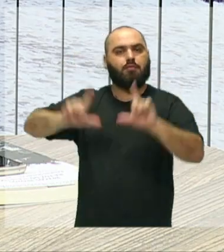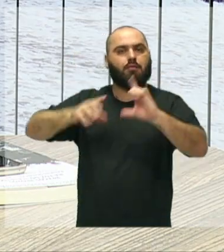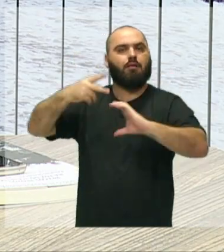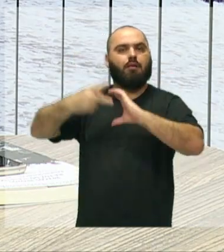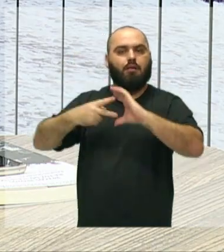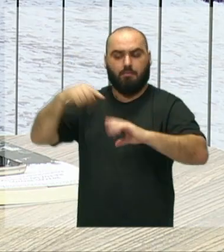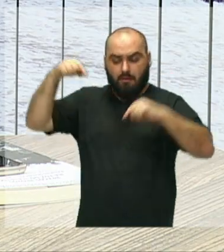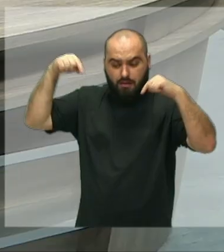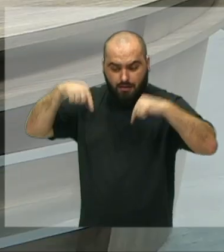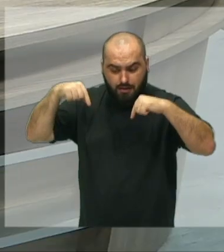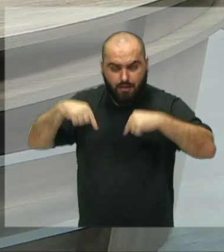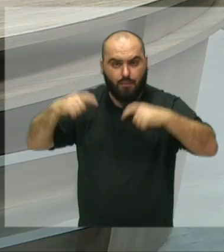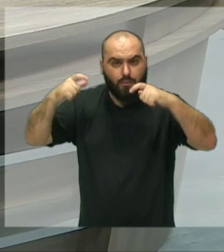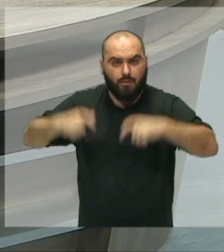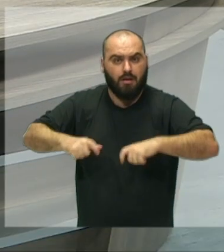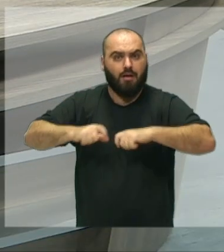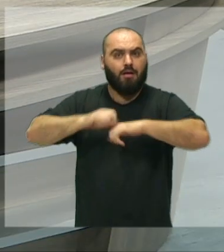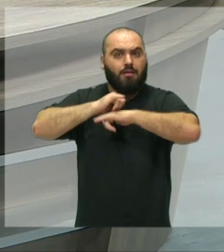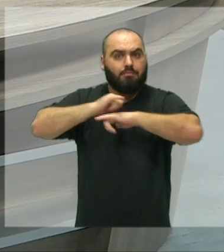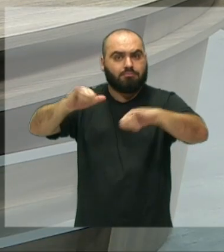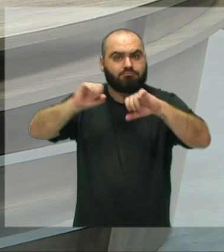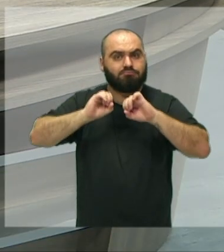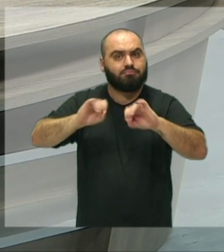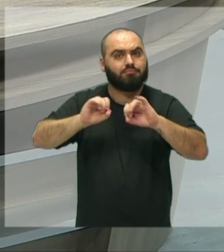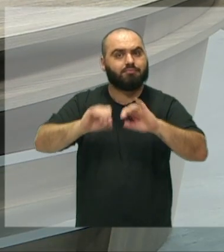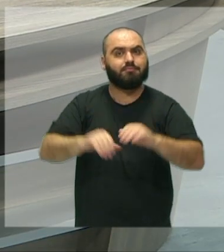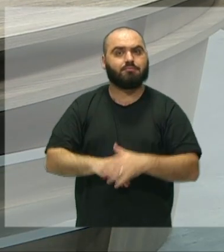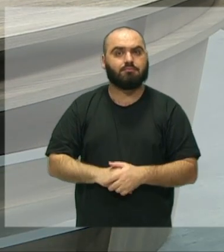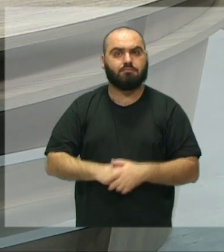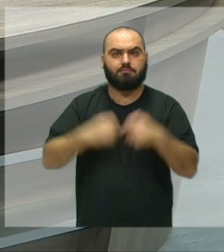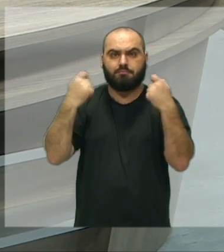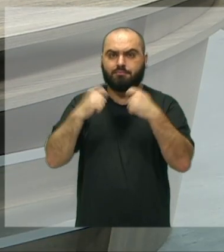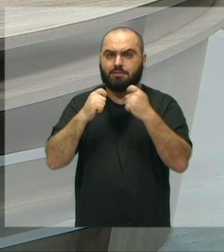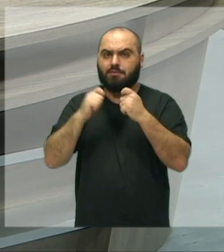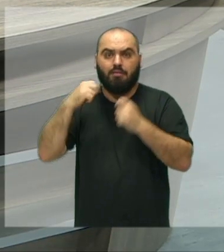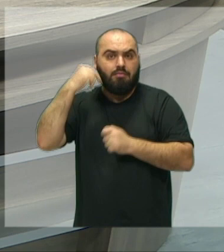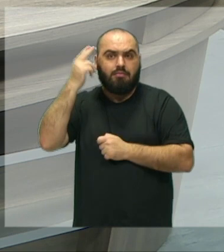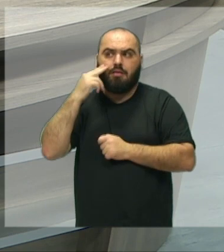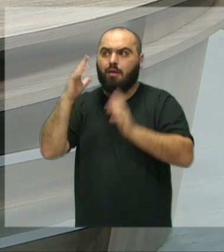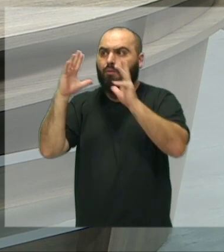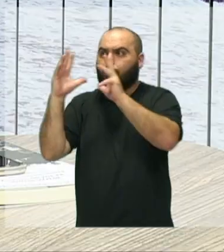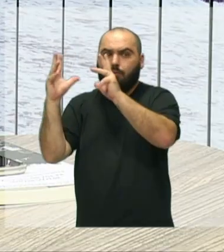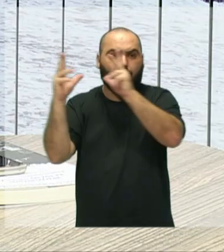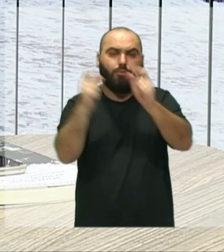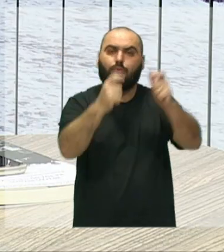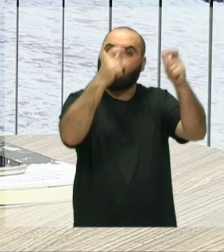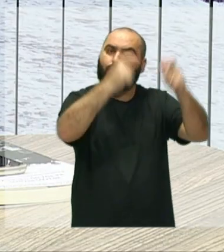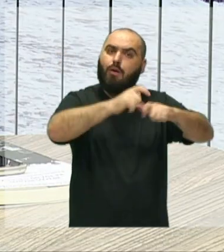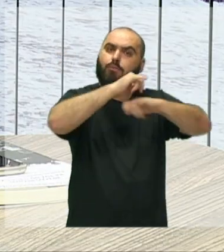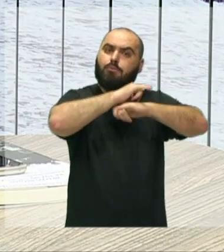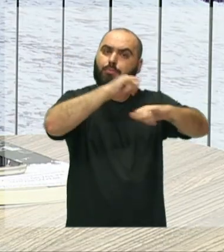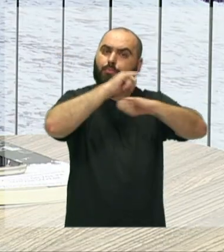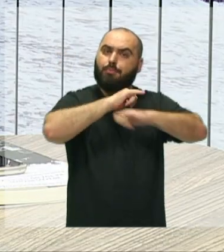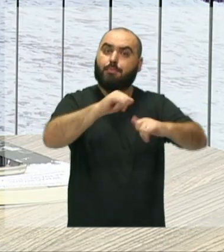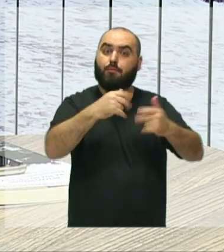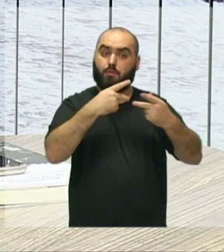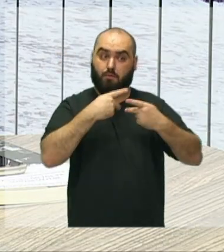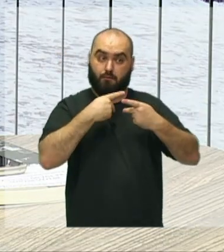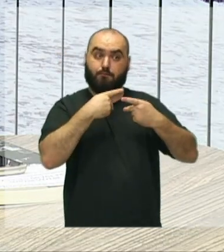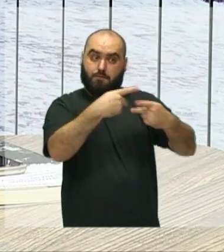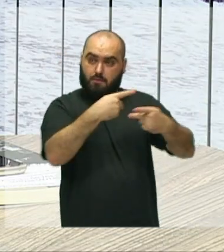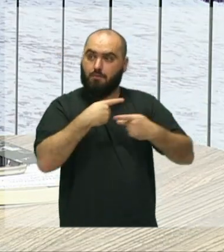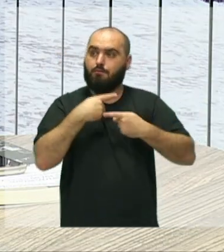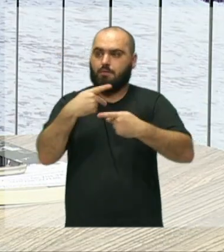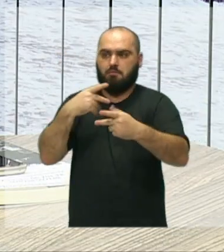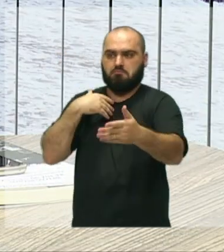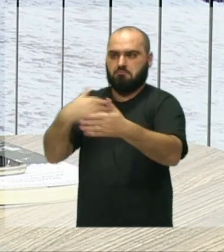esse aqui é um espaço de educação. Então, e nós temos que ocupar todos os espaços. Então, cada vez que nós somos convidados, independente